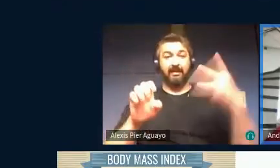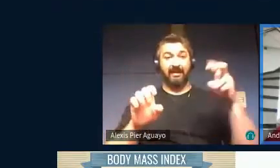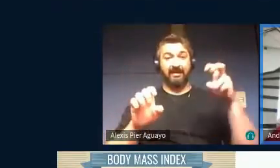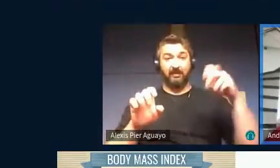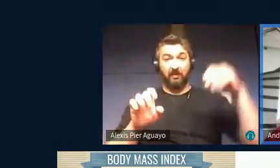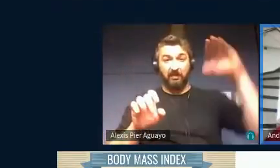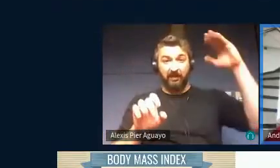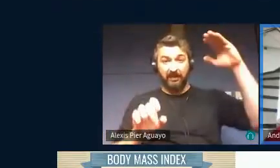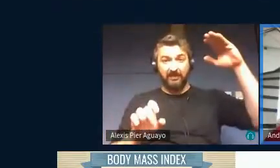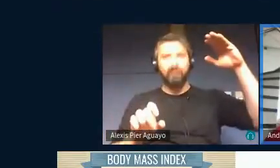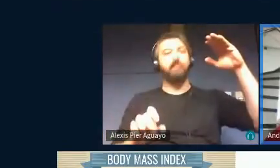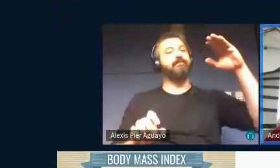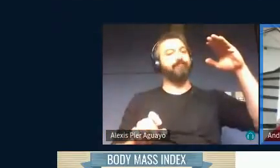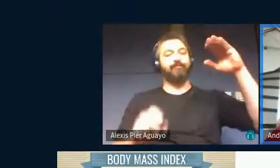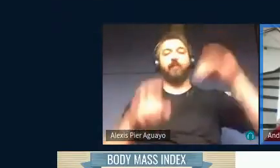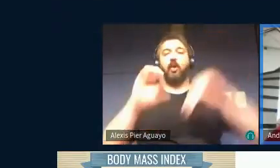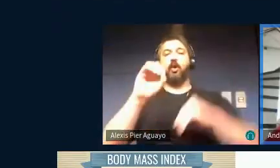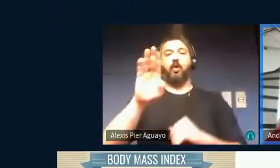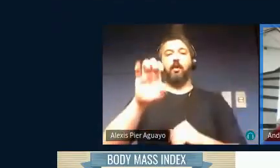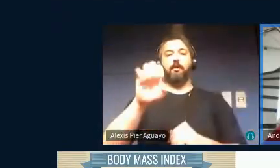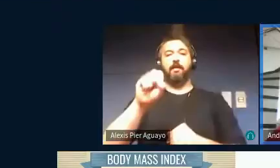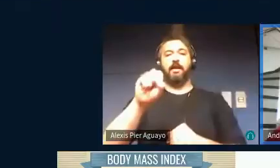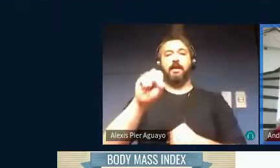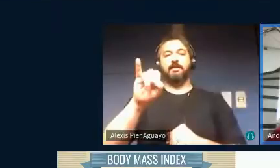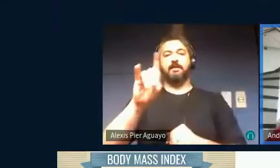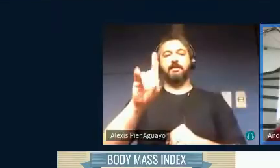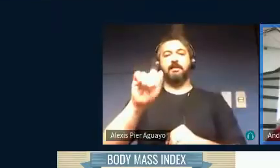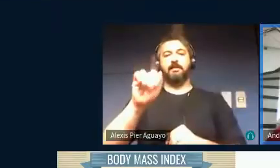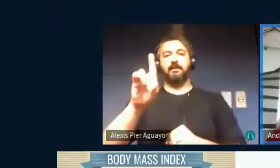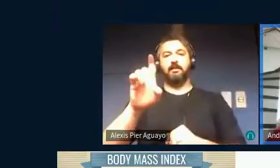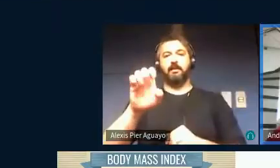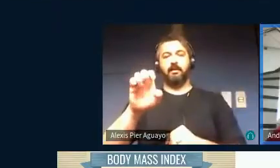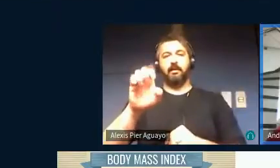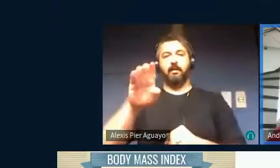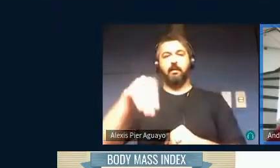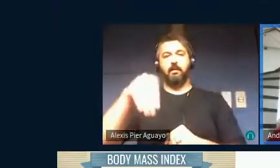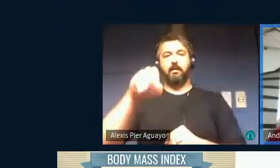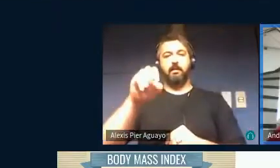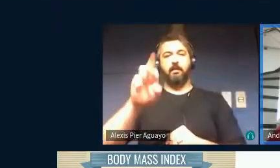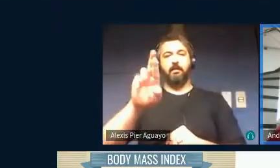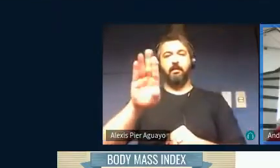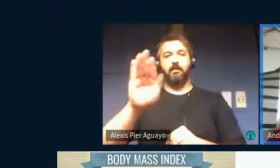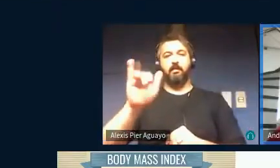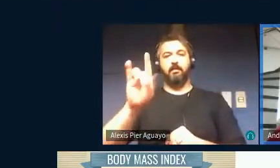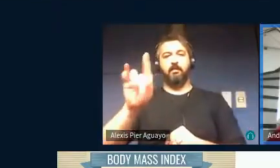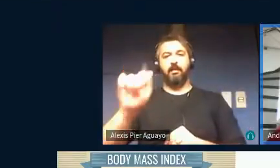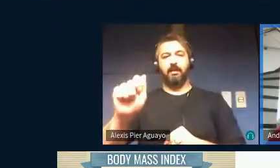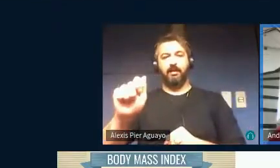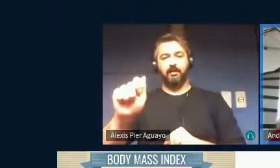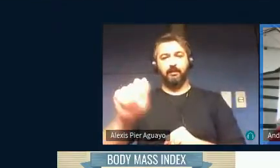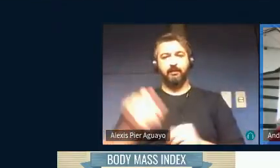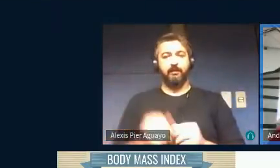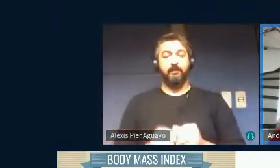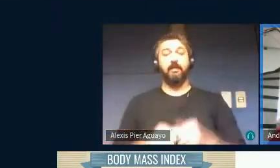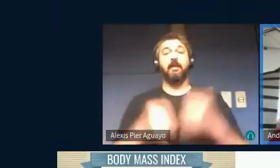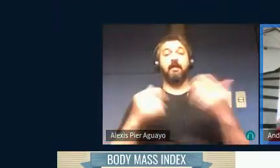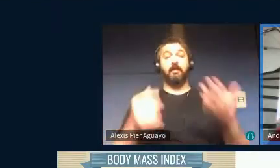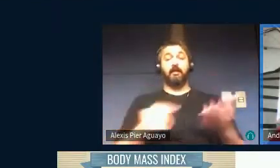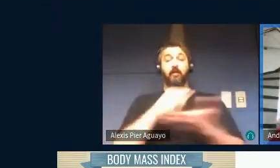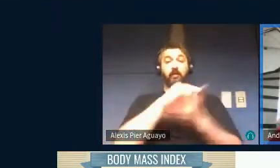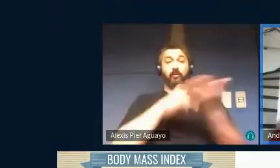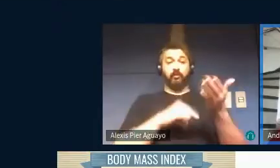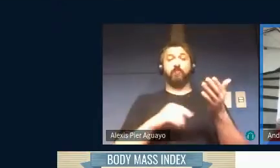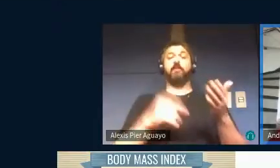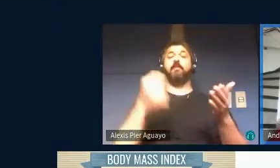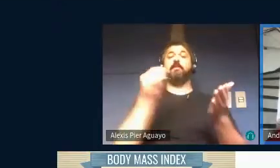que os estudos fizeram? Alguns estudos que tinham registro do IMC nos seus prontuários, porque não todos os